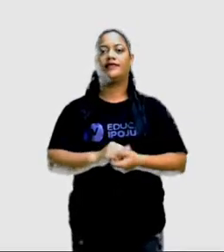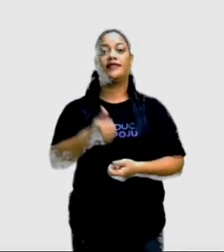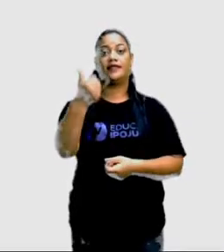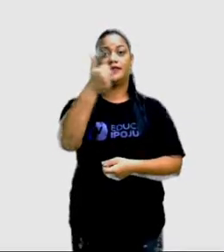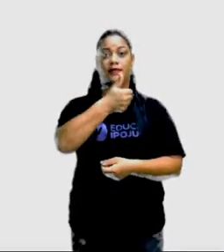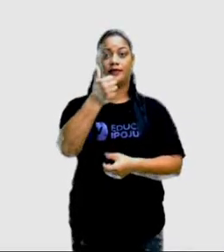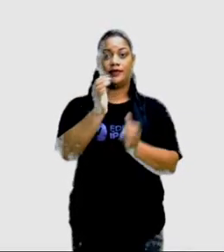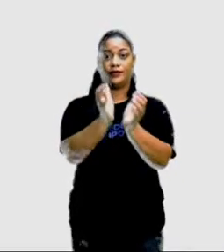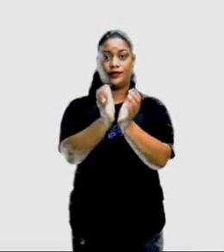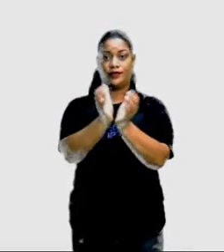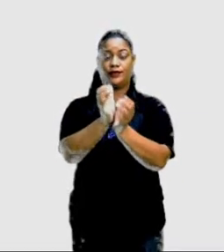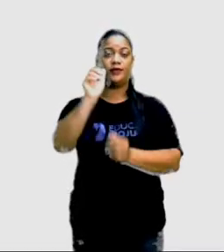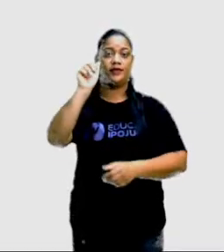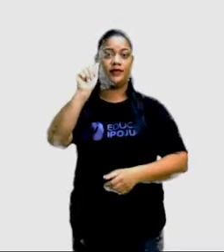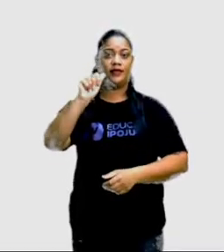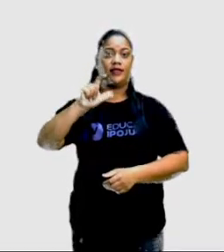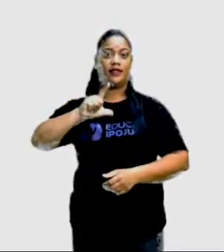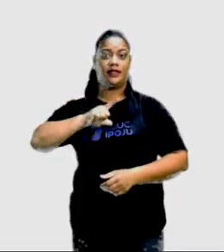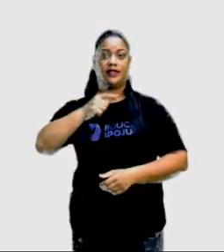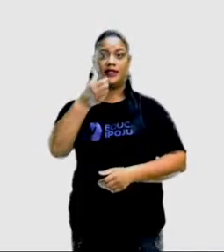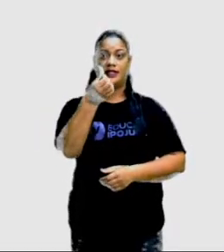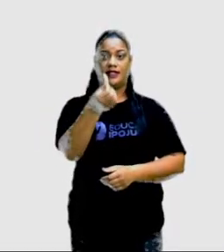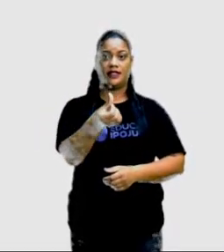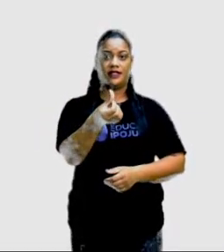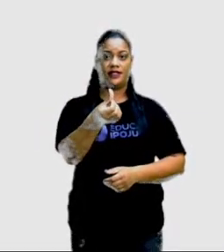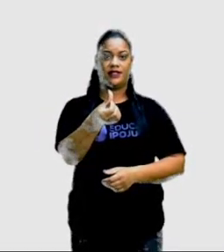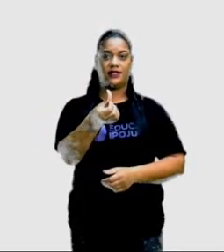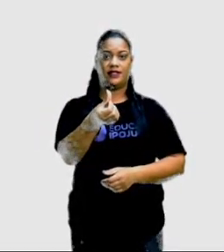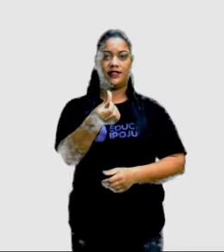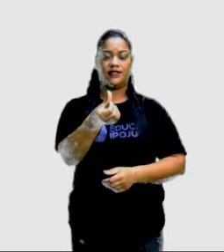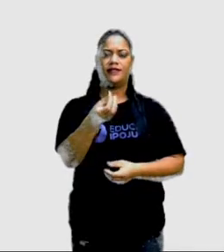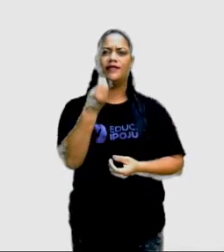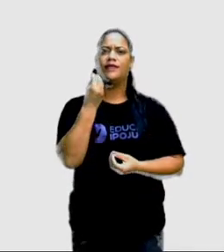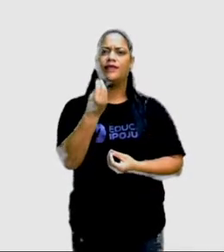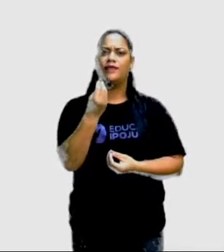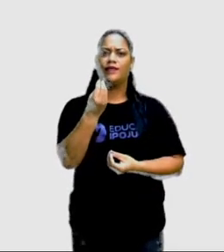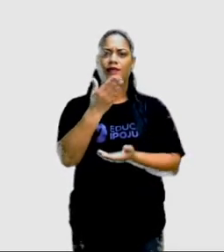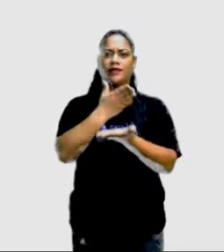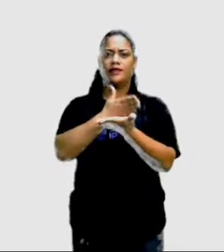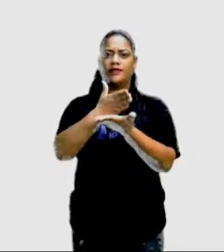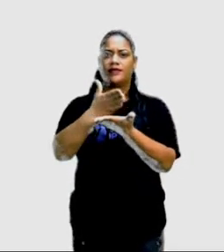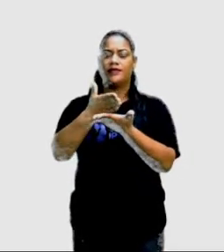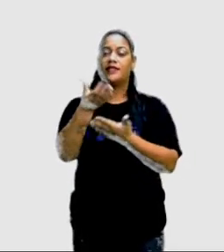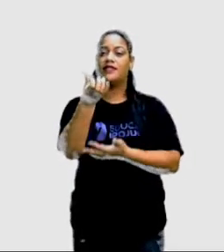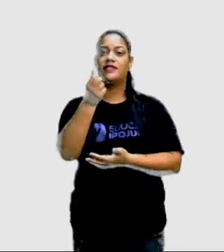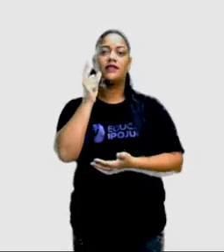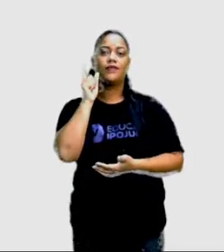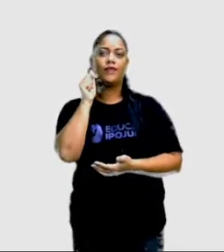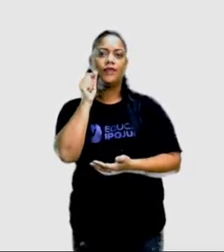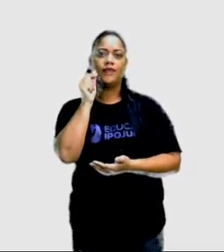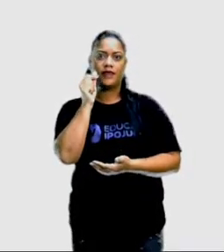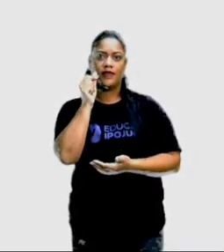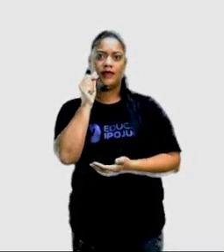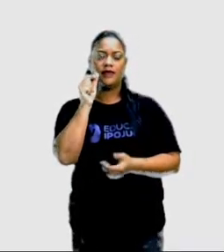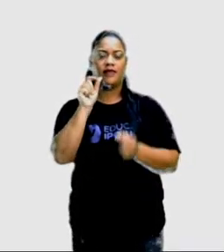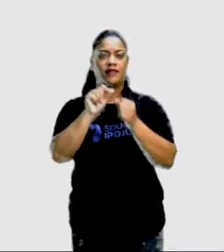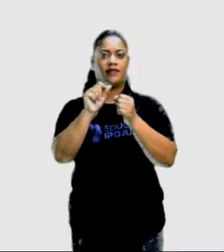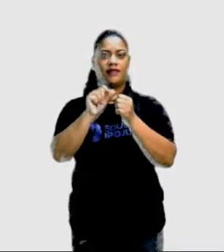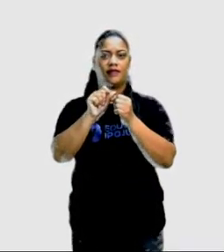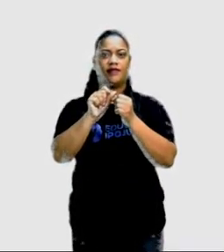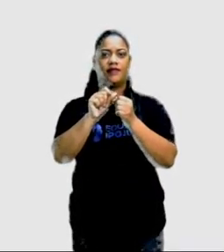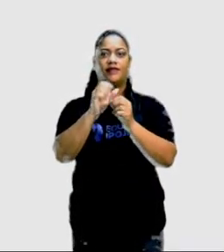ó, o grupo A, tem 6 lápis. Como é que eu posso distribuir 6 lápis e formar a nossa